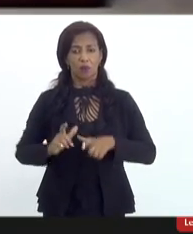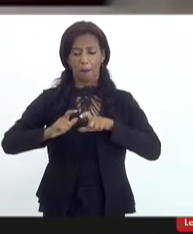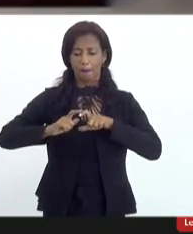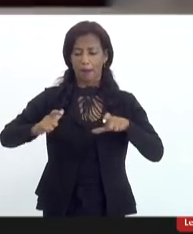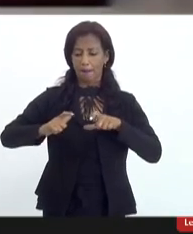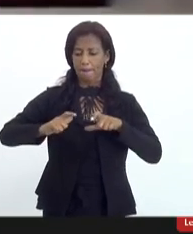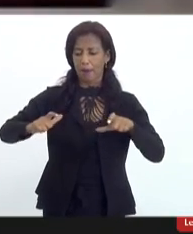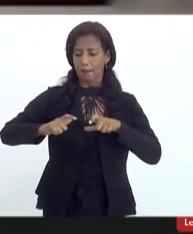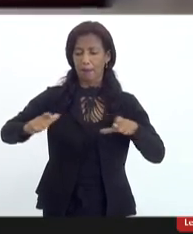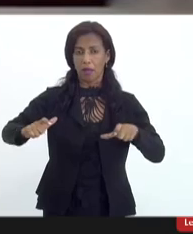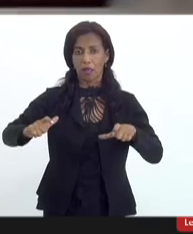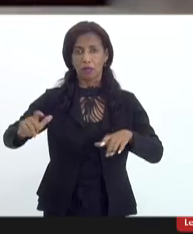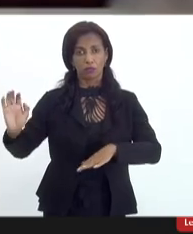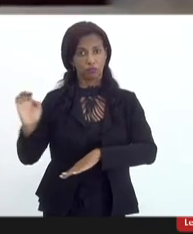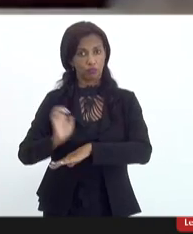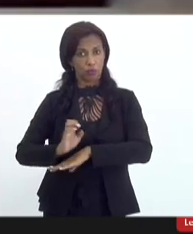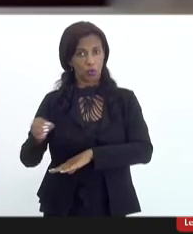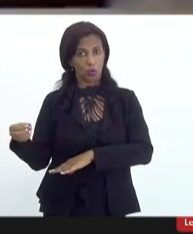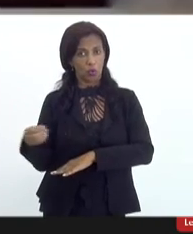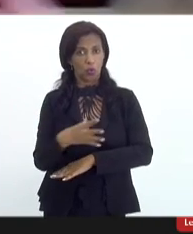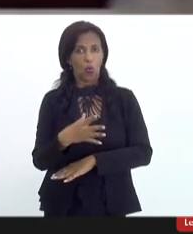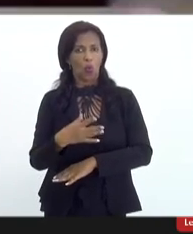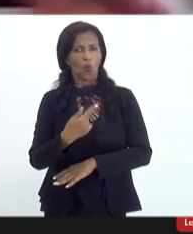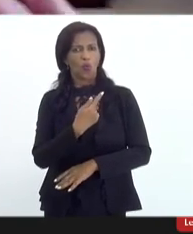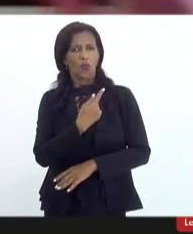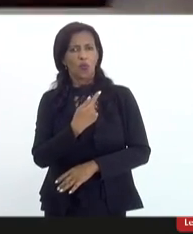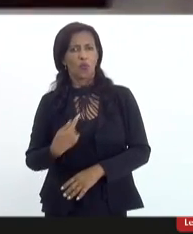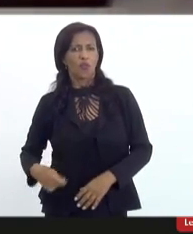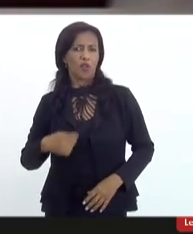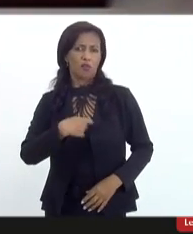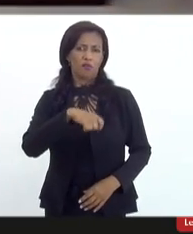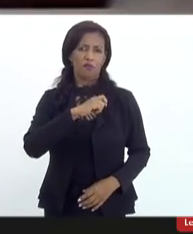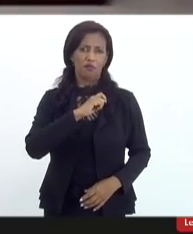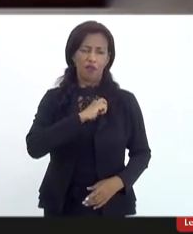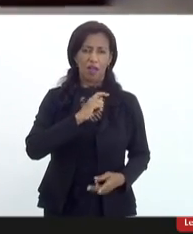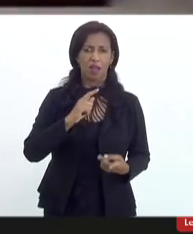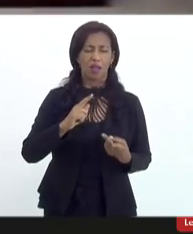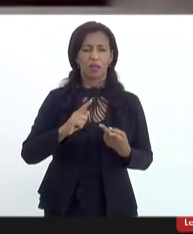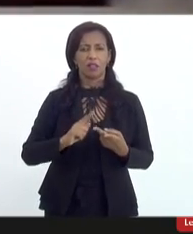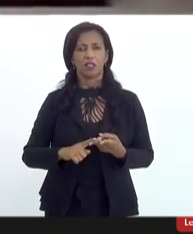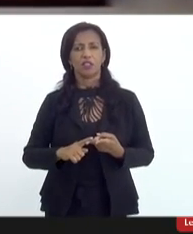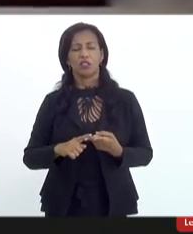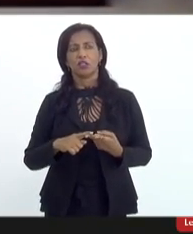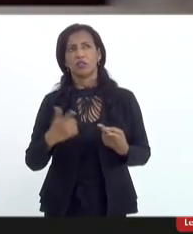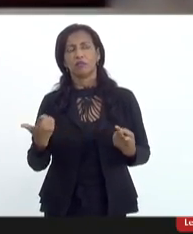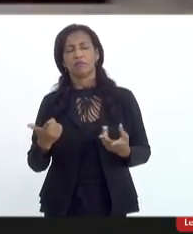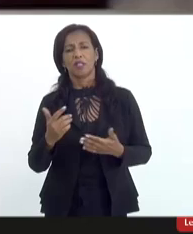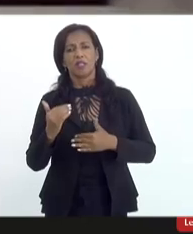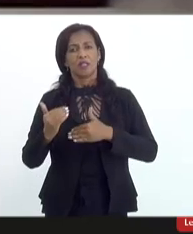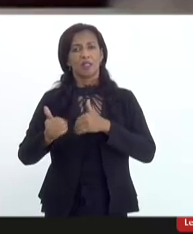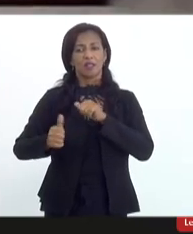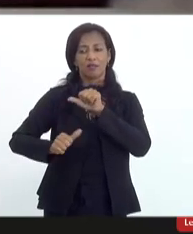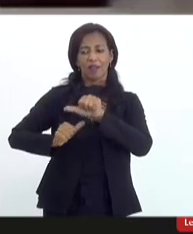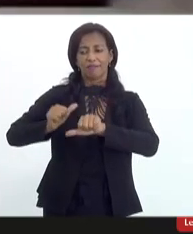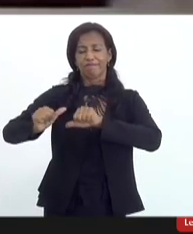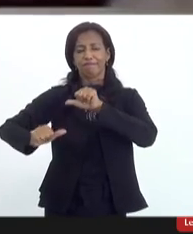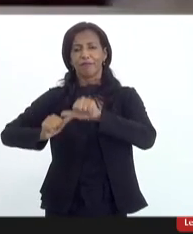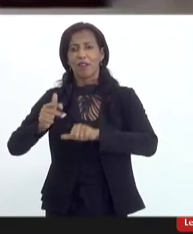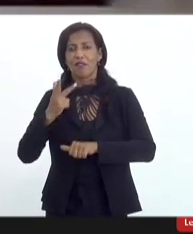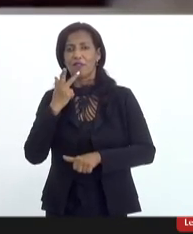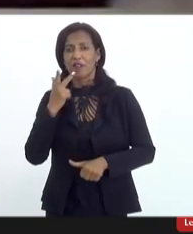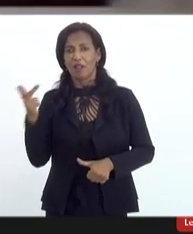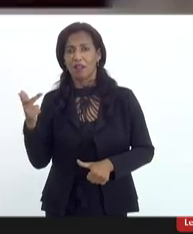no Estado Novo durante o governo Vargas, entre 37 e 45, e vale dizer que a população da